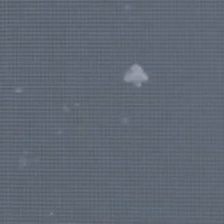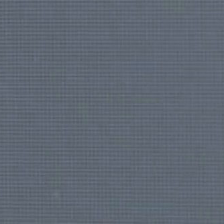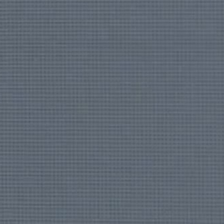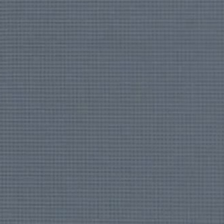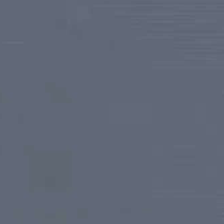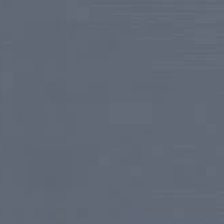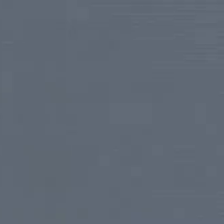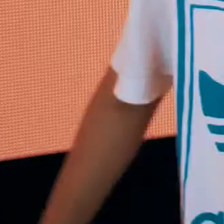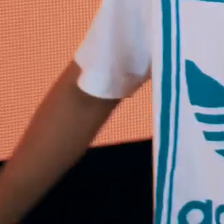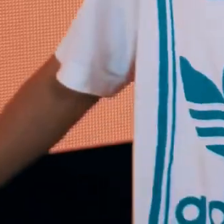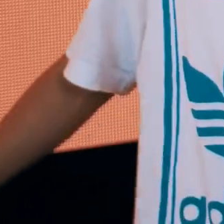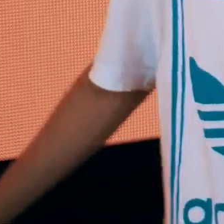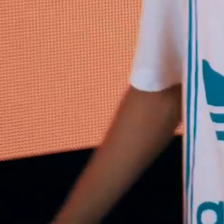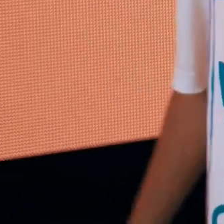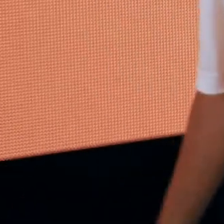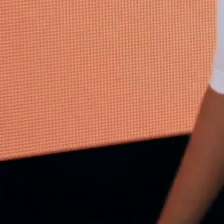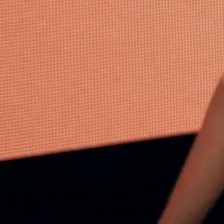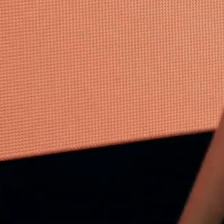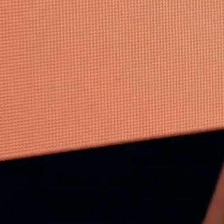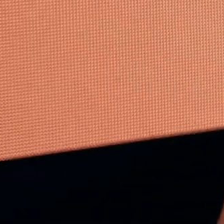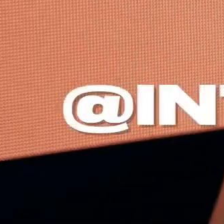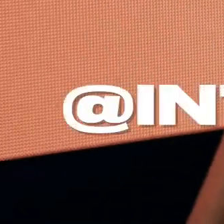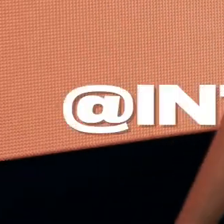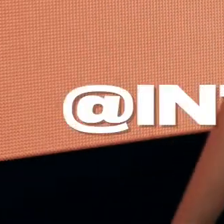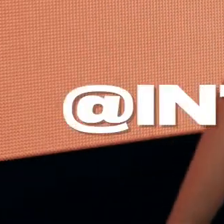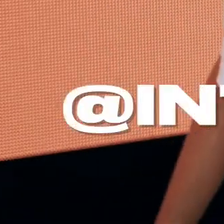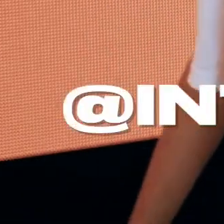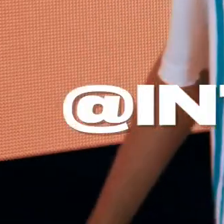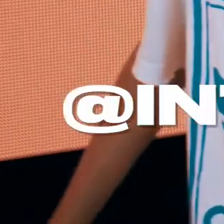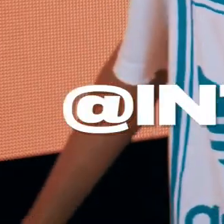por dentro de mais informações, é só você entrar lá no nosso Instagram,